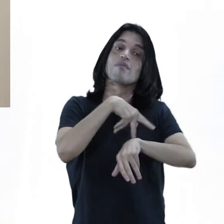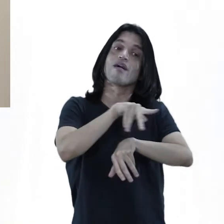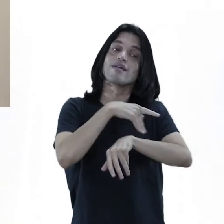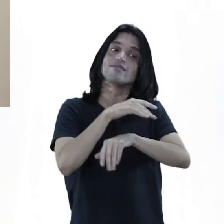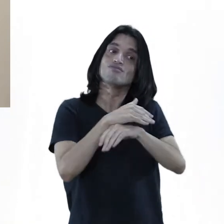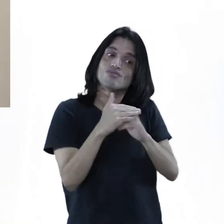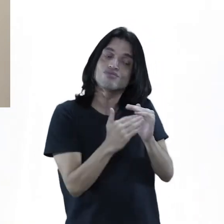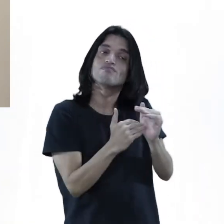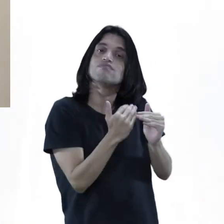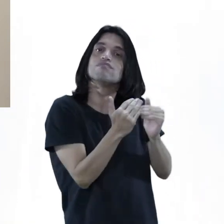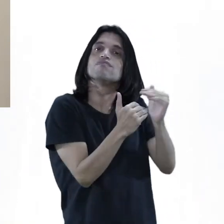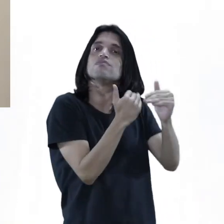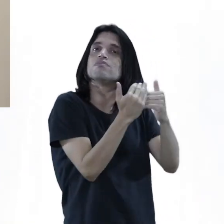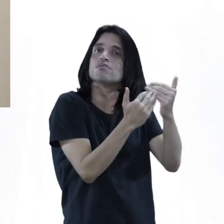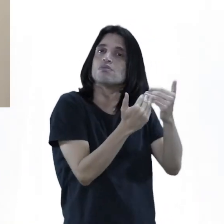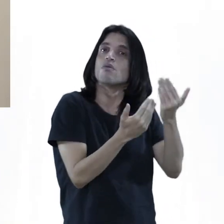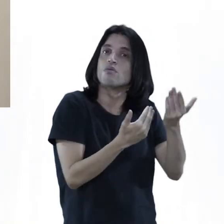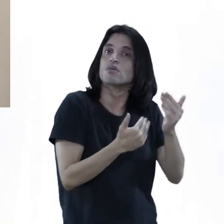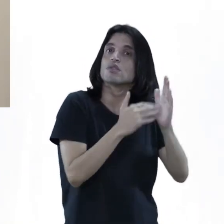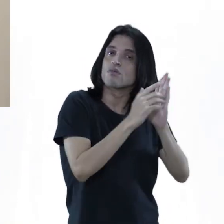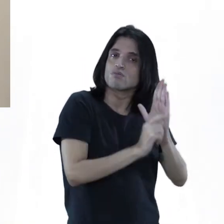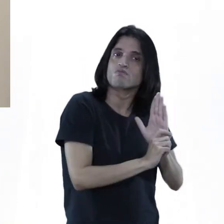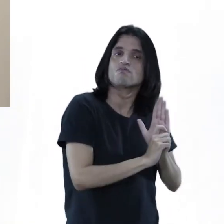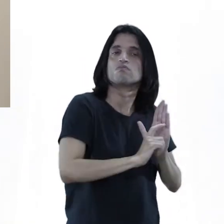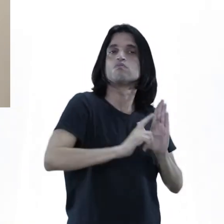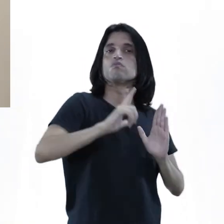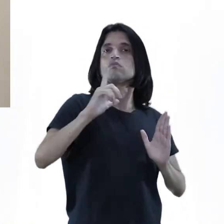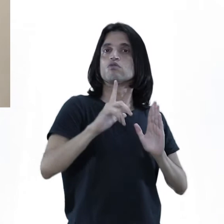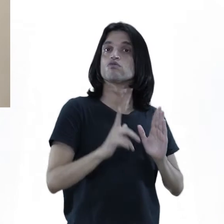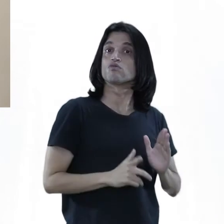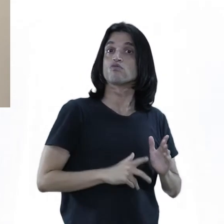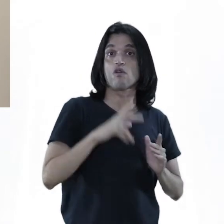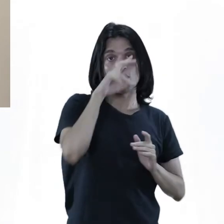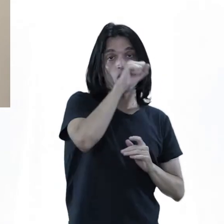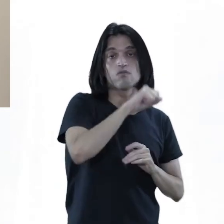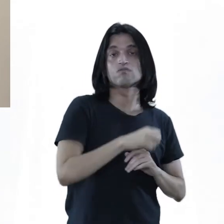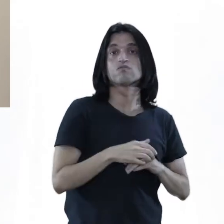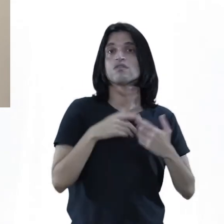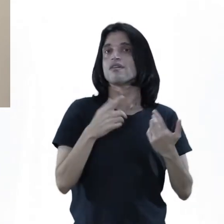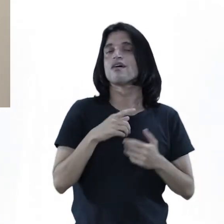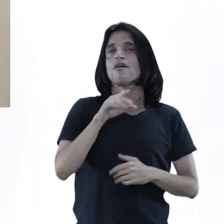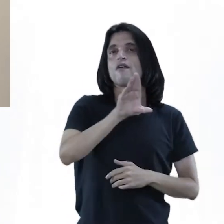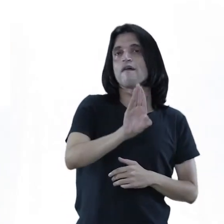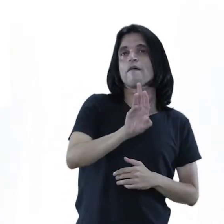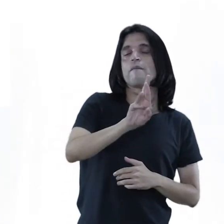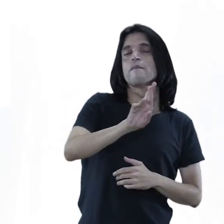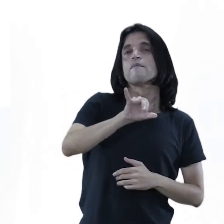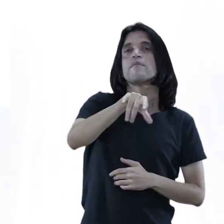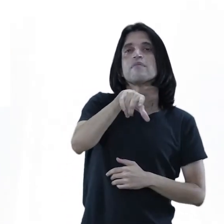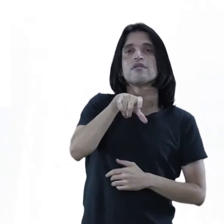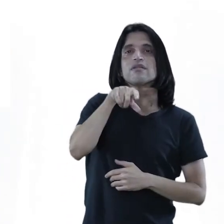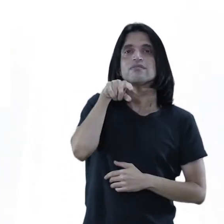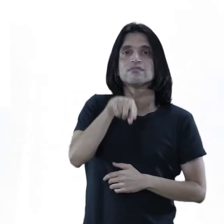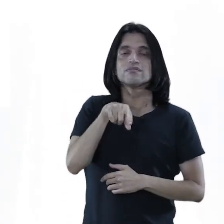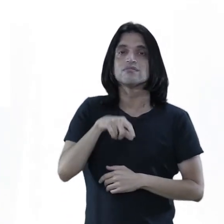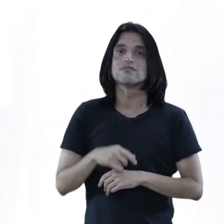países emergentes, ou seja, apresentaram um crescimento muito forte nos últimos anos. O nome desse bloco? O BRICS.